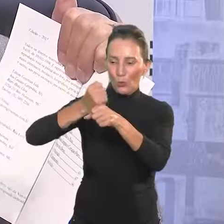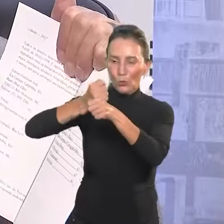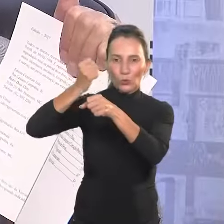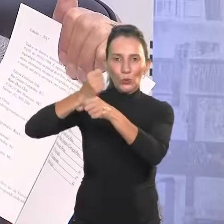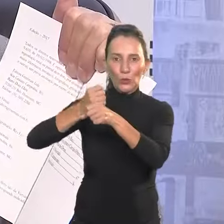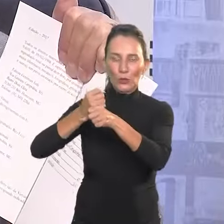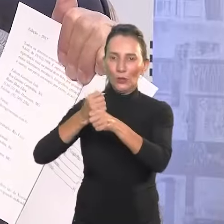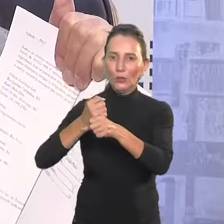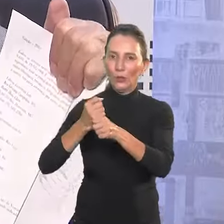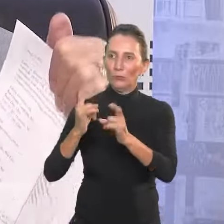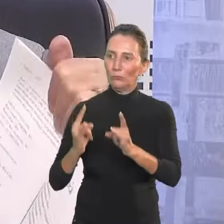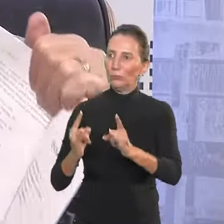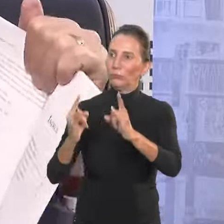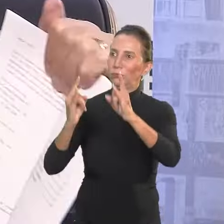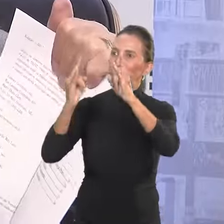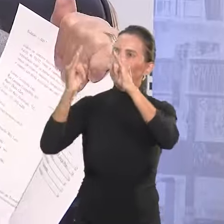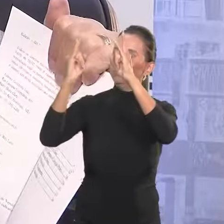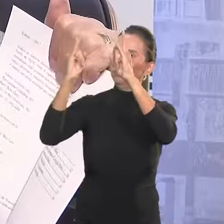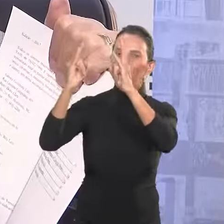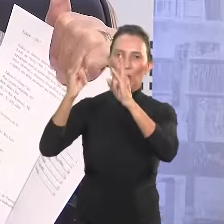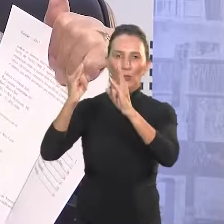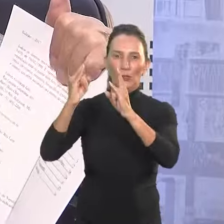sólido, permanente e que suporta